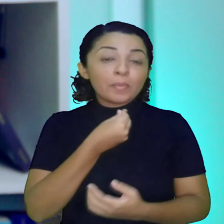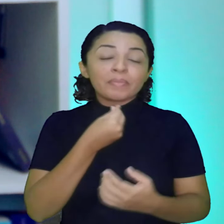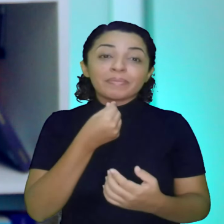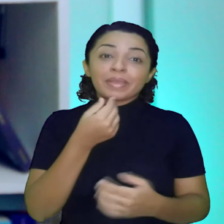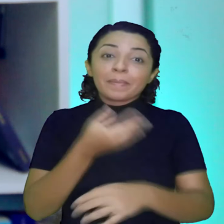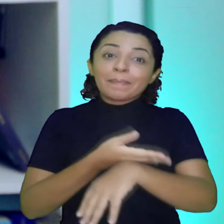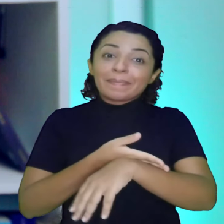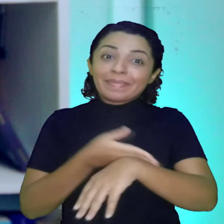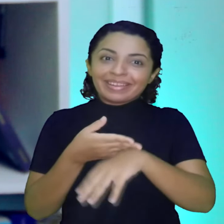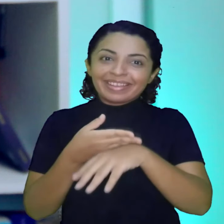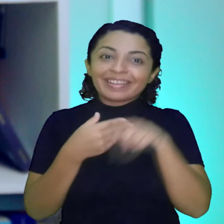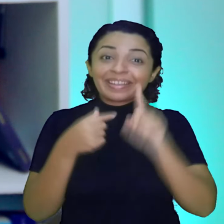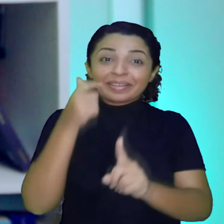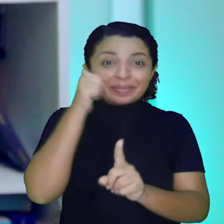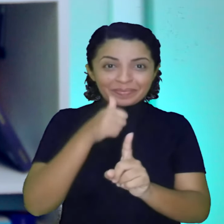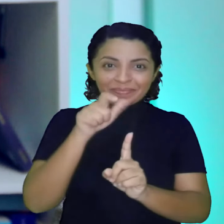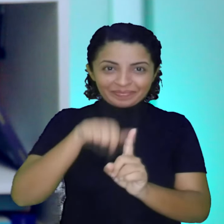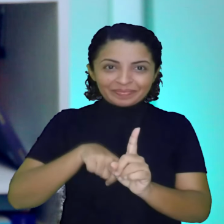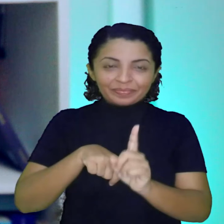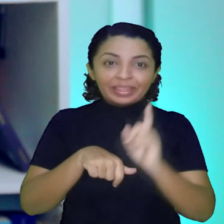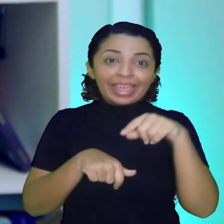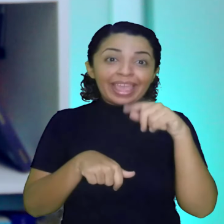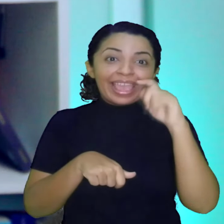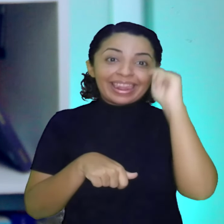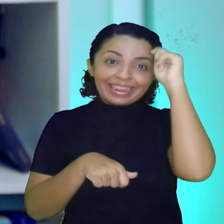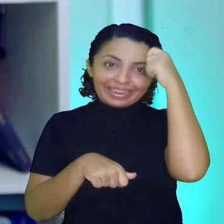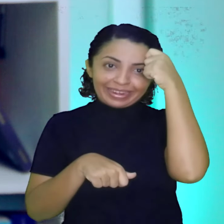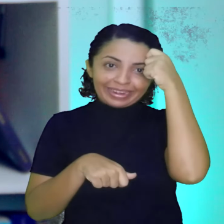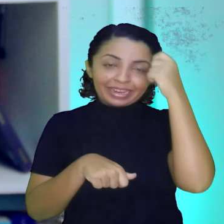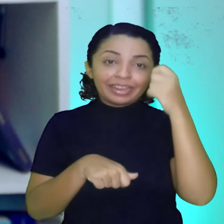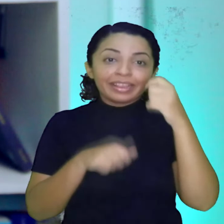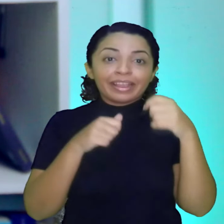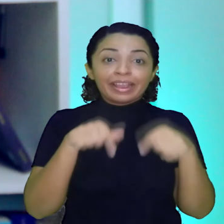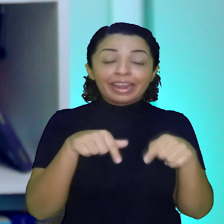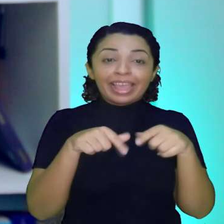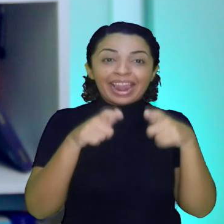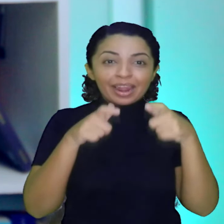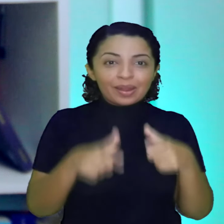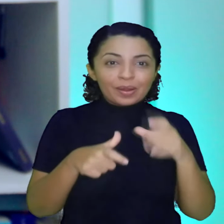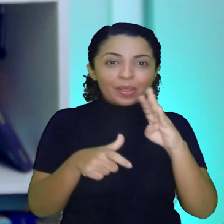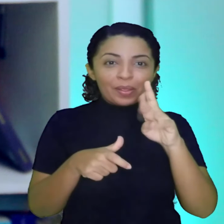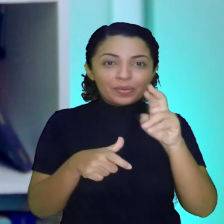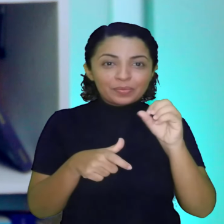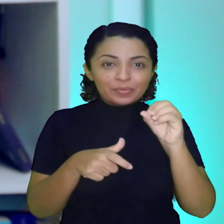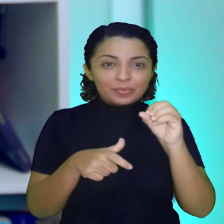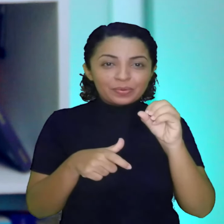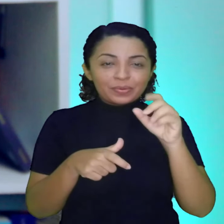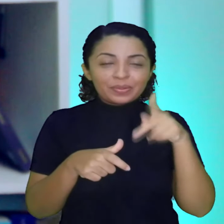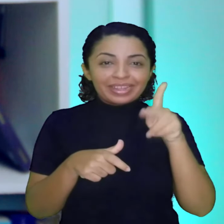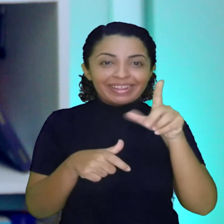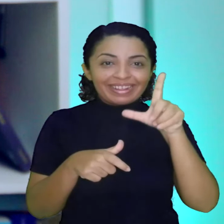Ela é uma mulher negra que vive no Brooklyn, nos Estados Unidos. E através dessa